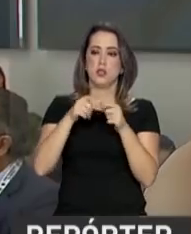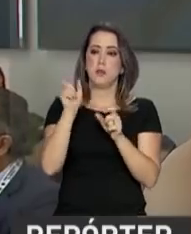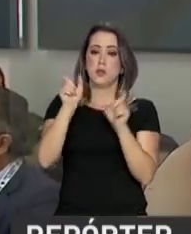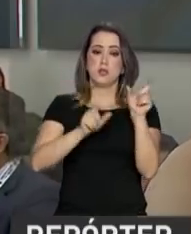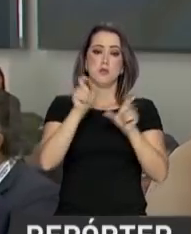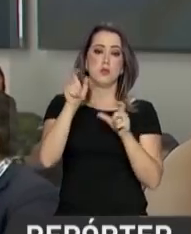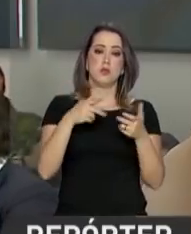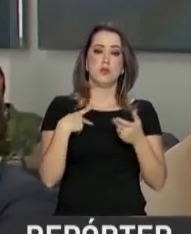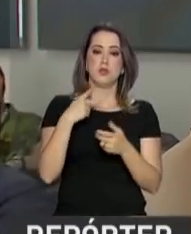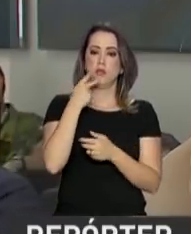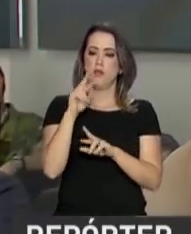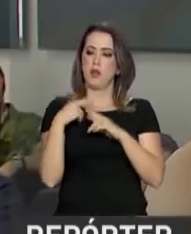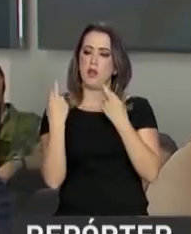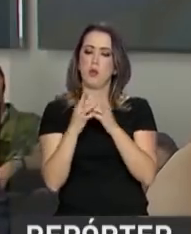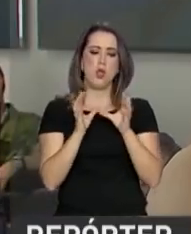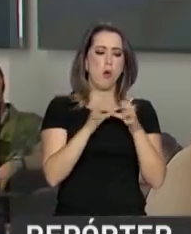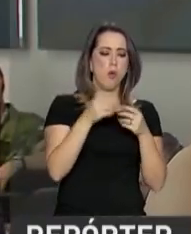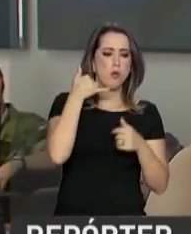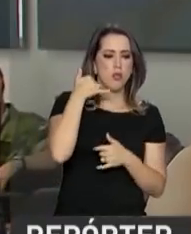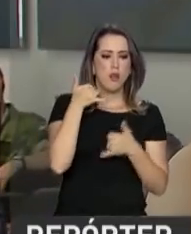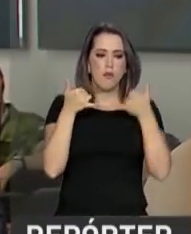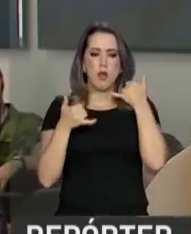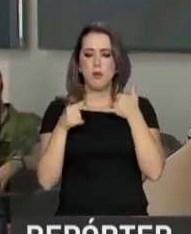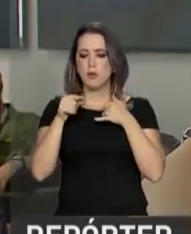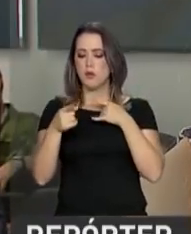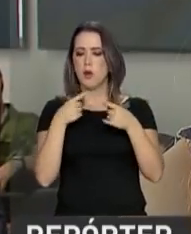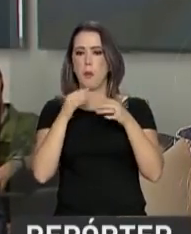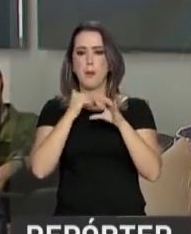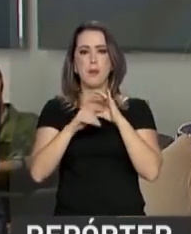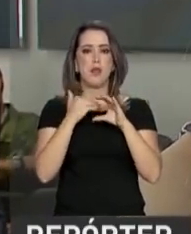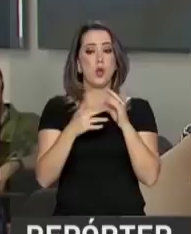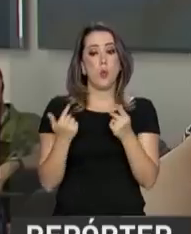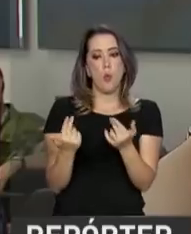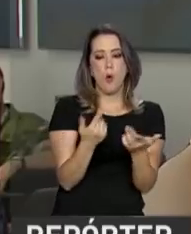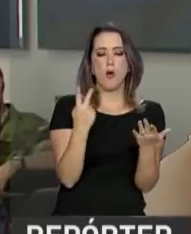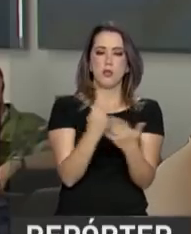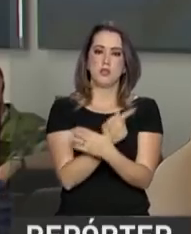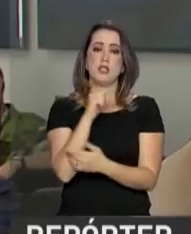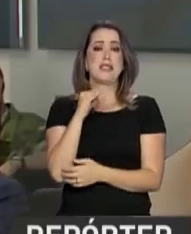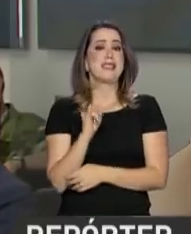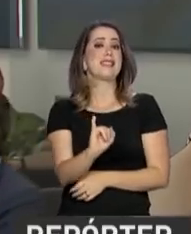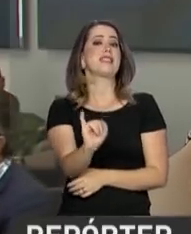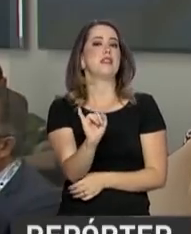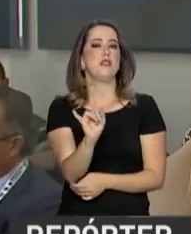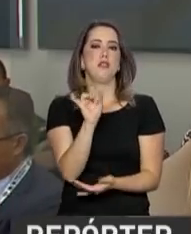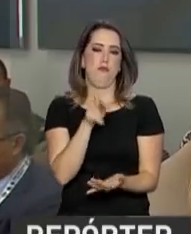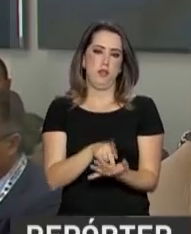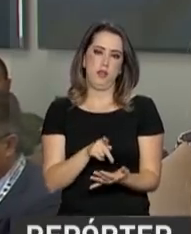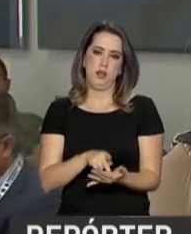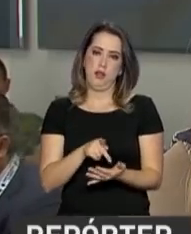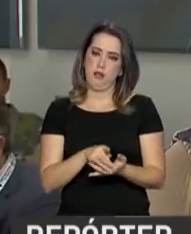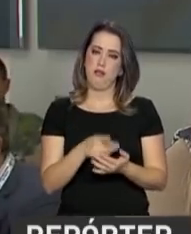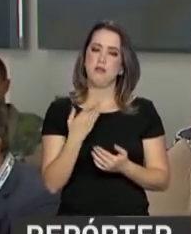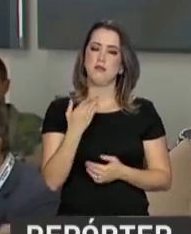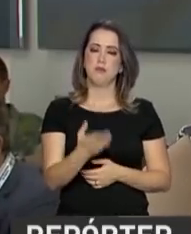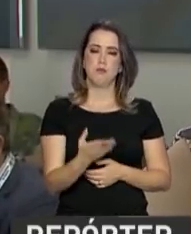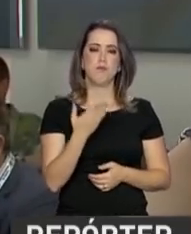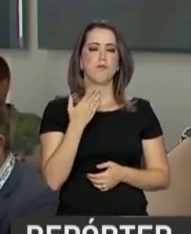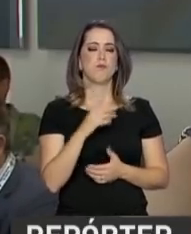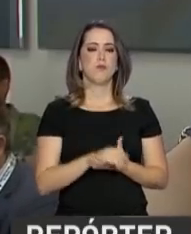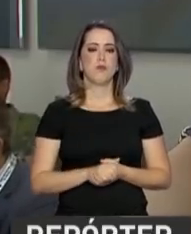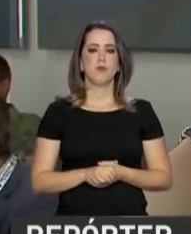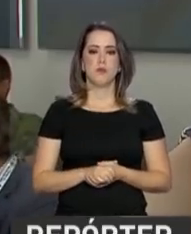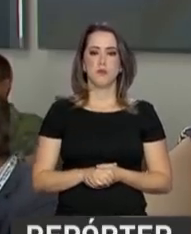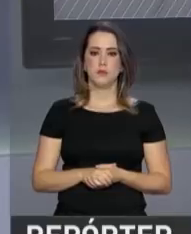simular as reuniões, os telefonemas, os e-mails, exatamente como aconteceria se estivéssemos, por exemplo, na República